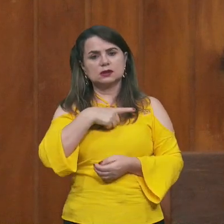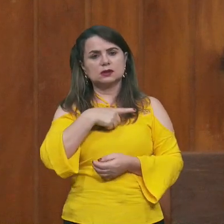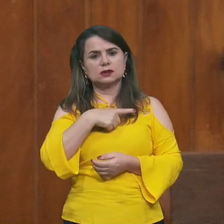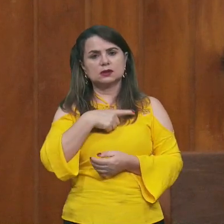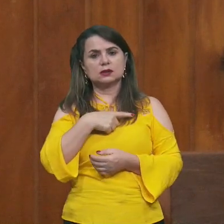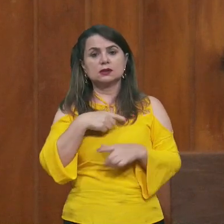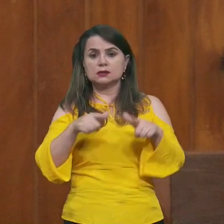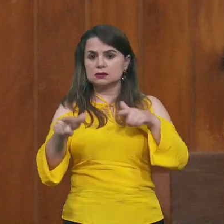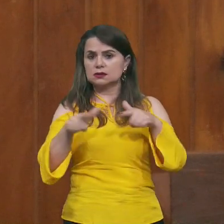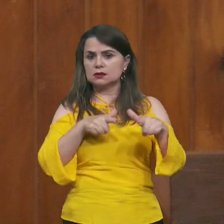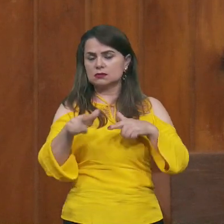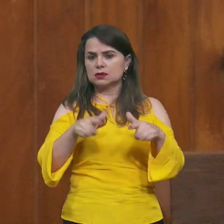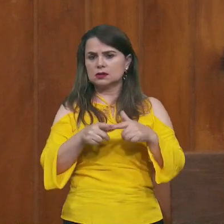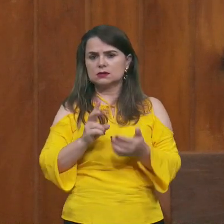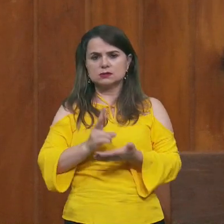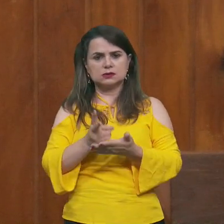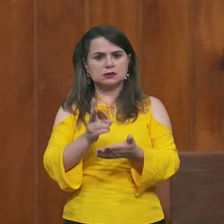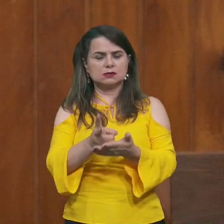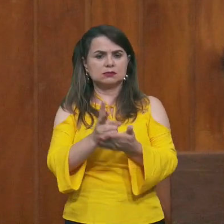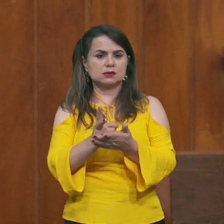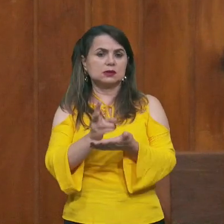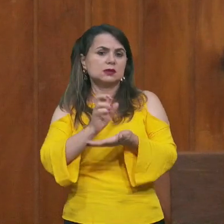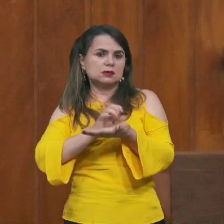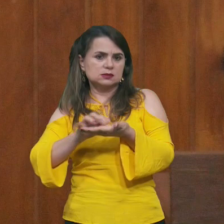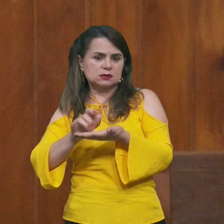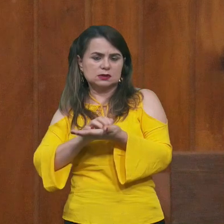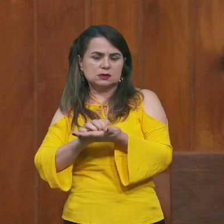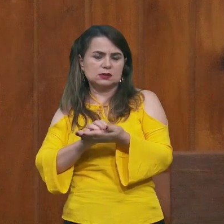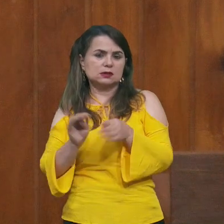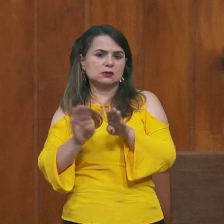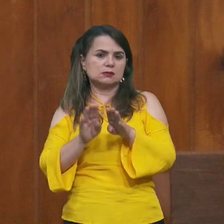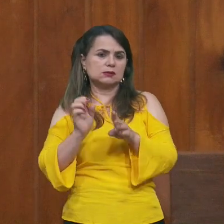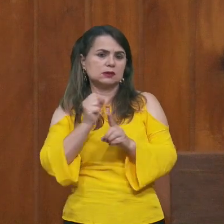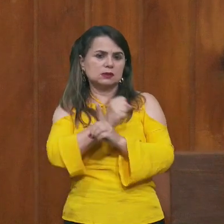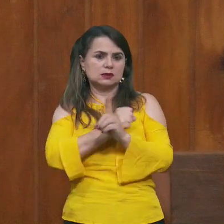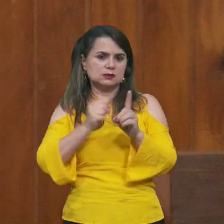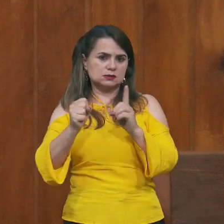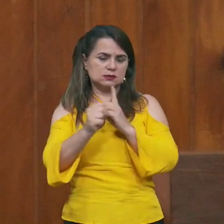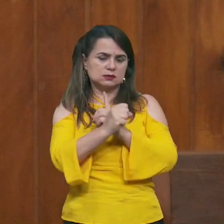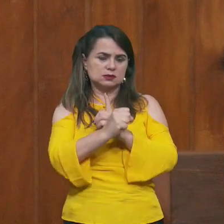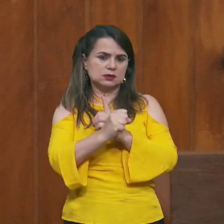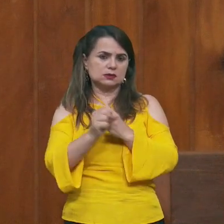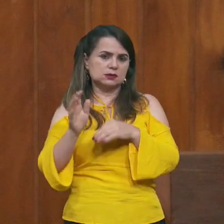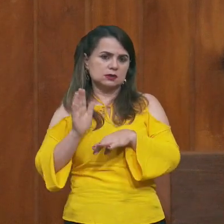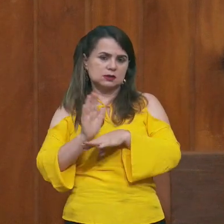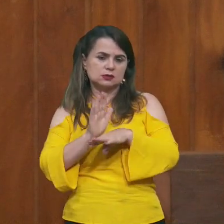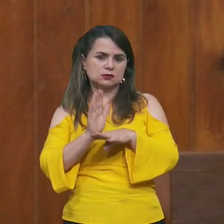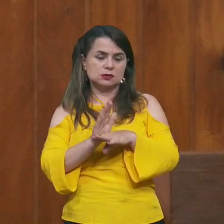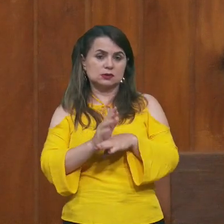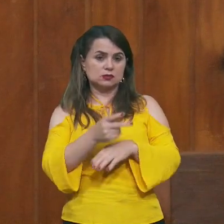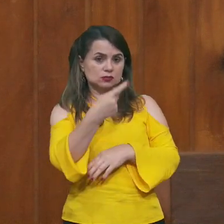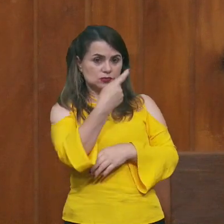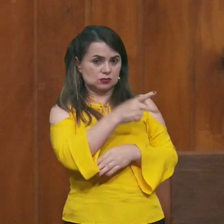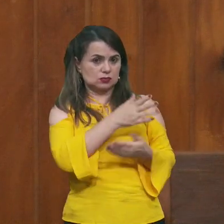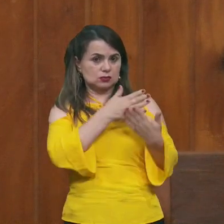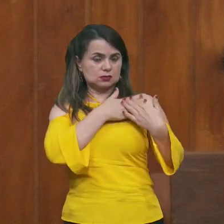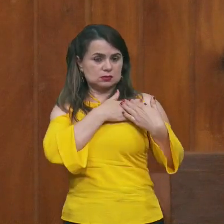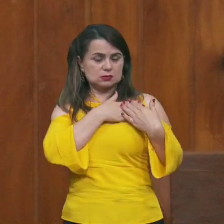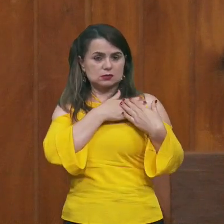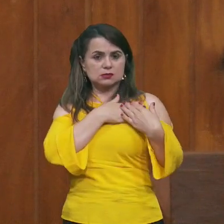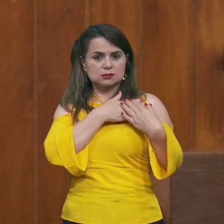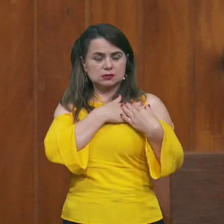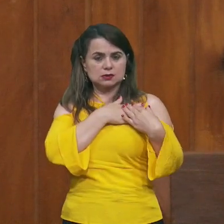esse trabalho constante da Secretaria da Assistência sob sua responsabilidade, aos